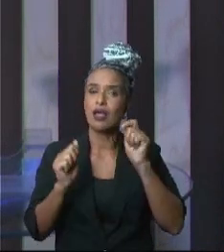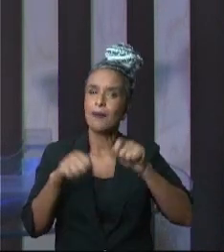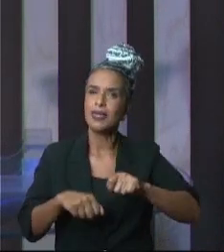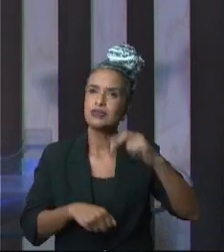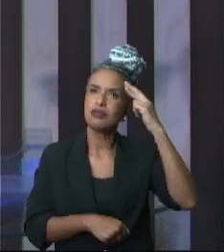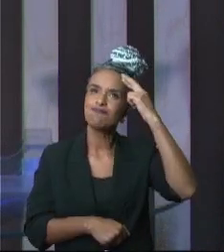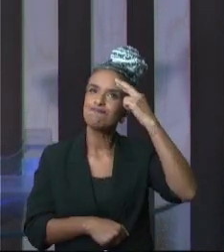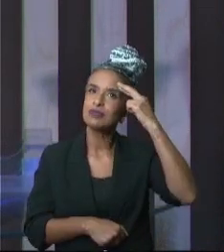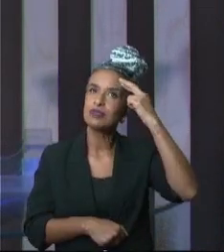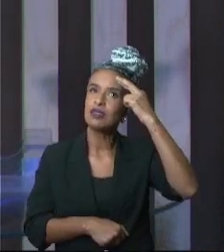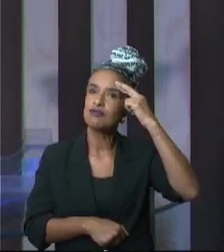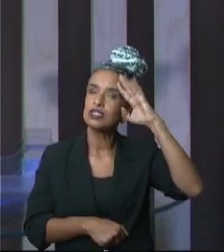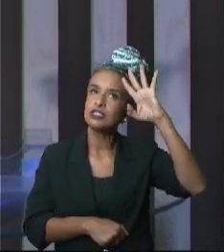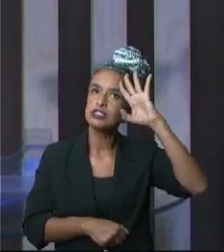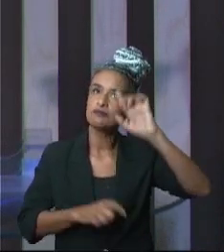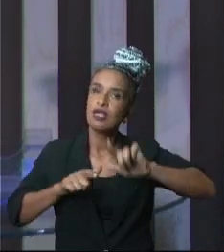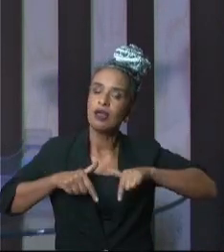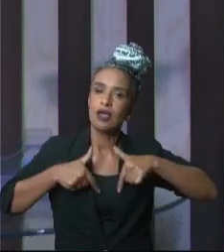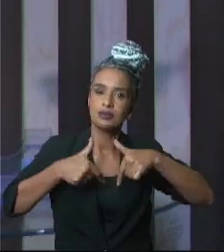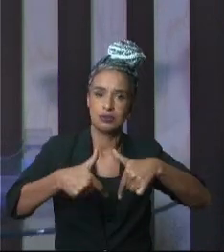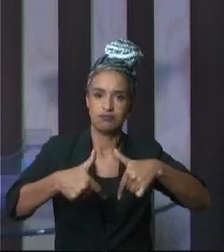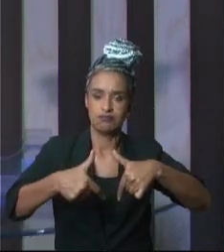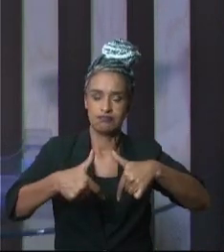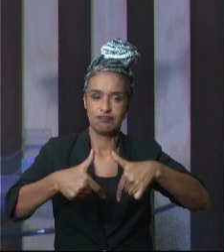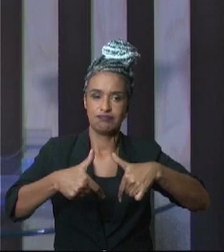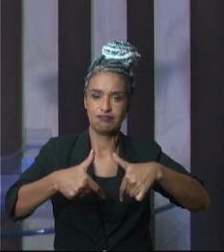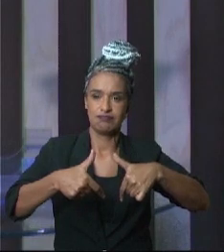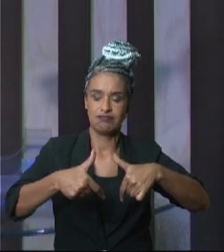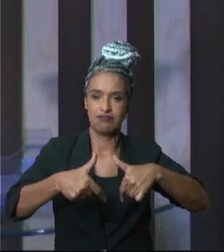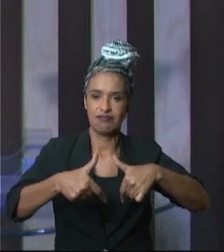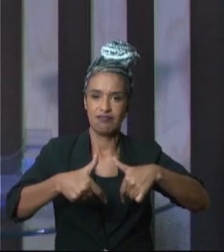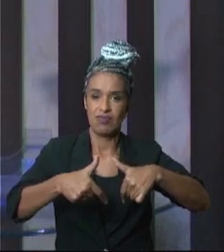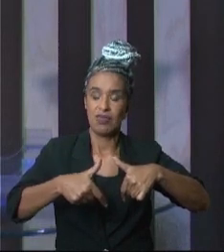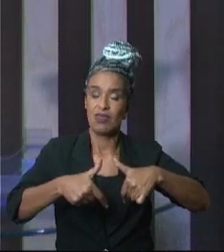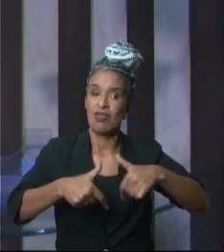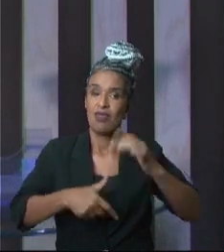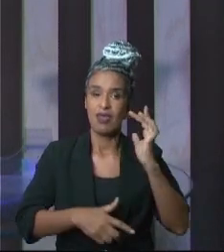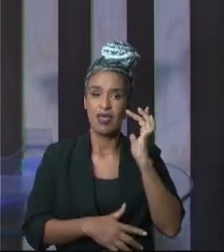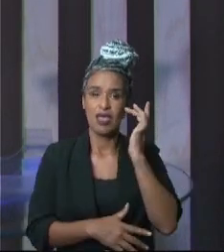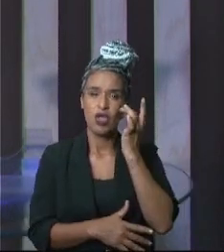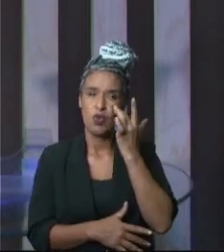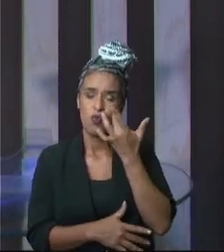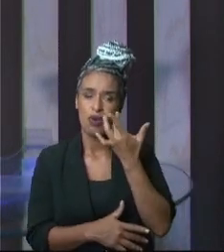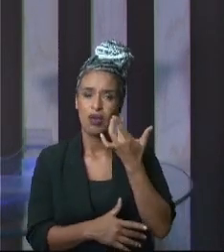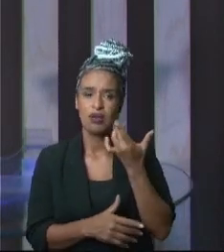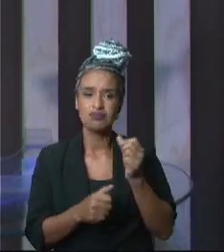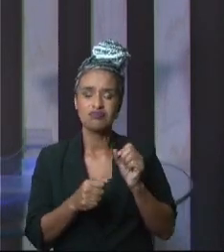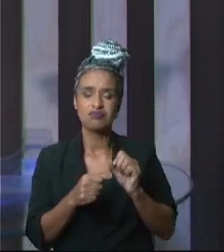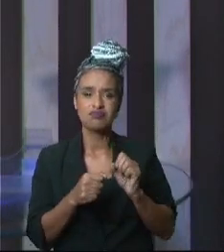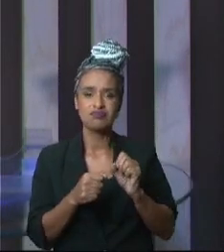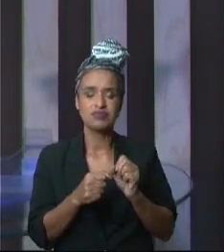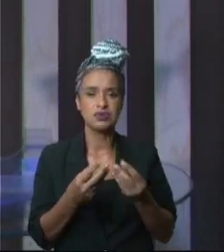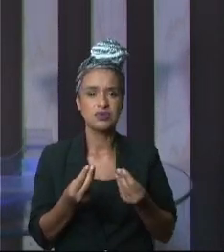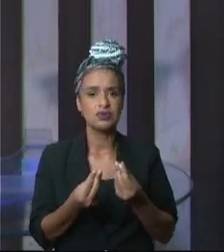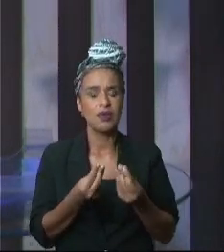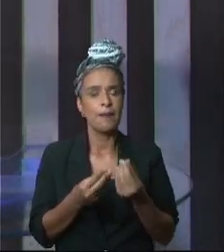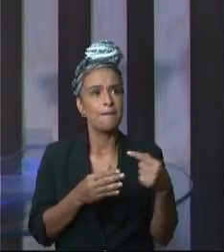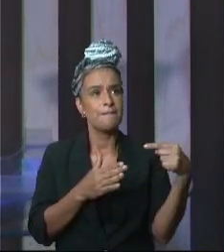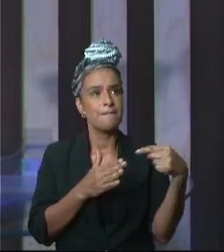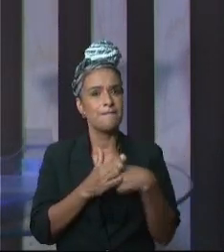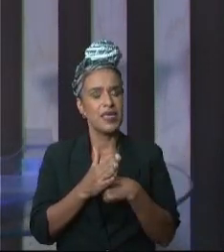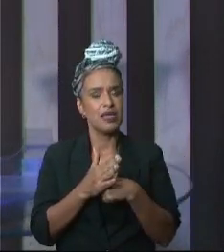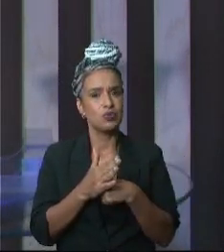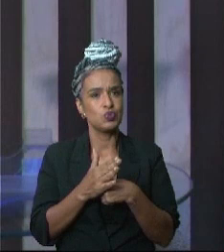capacidade de agência, né? Então, eu acho que isso nos faz